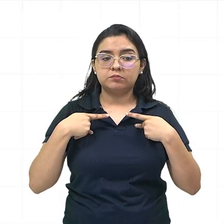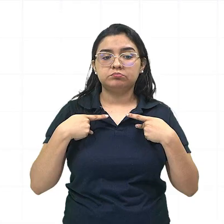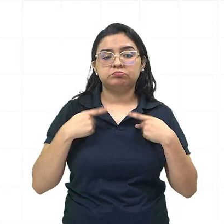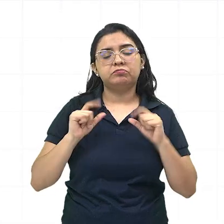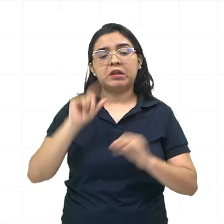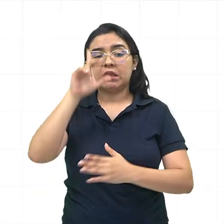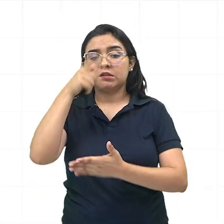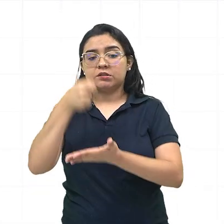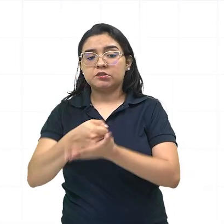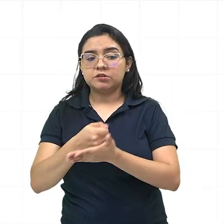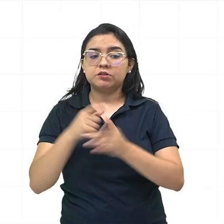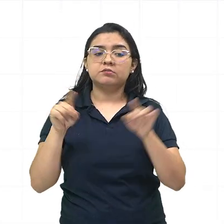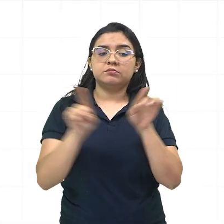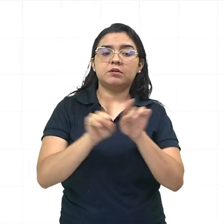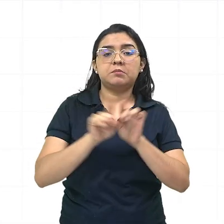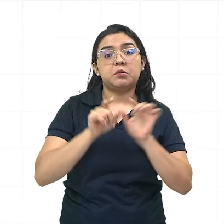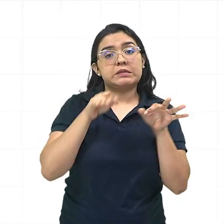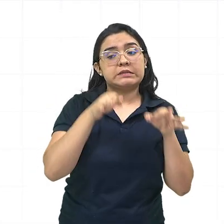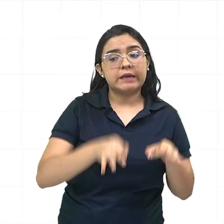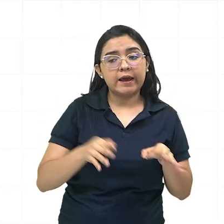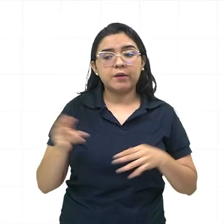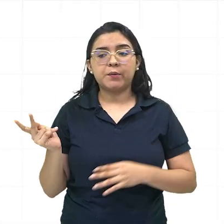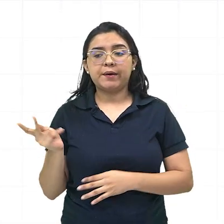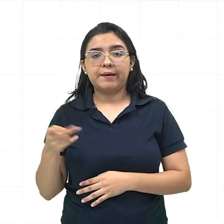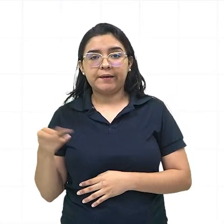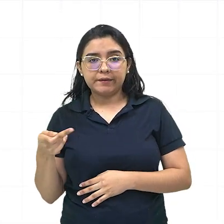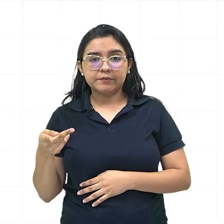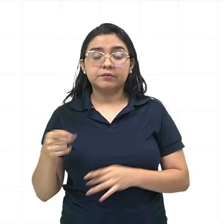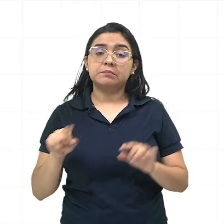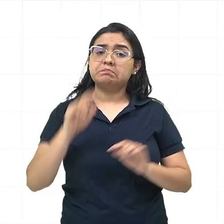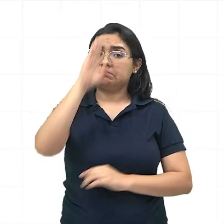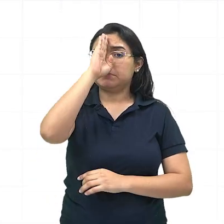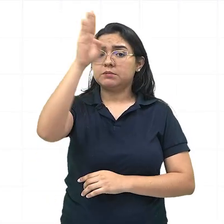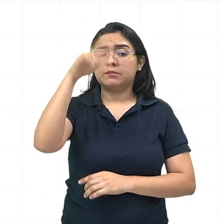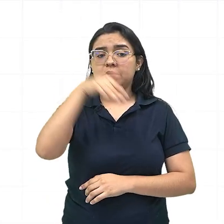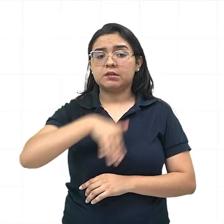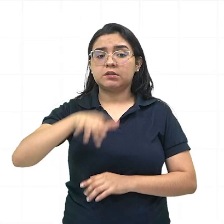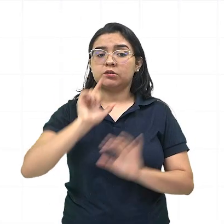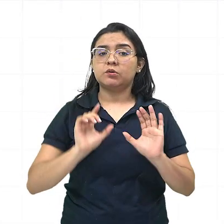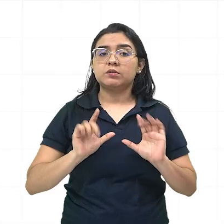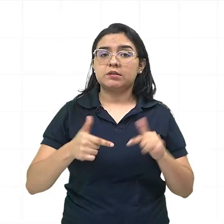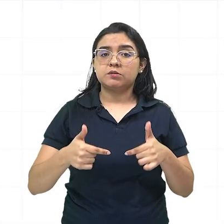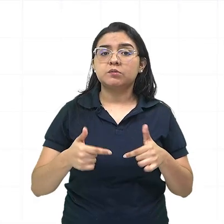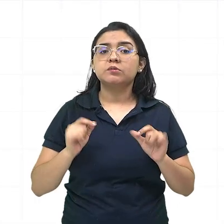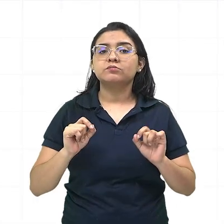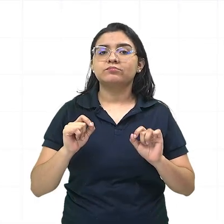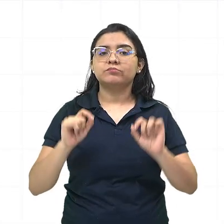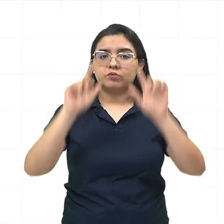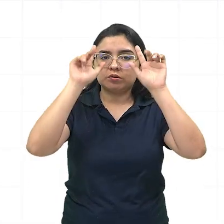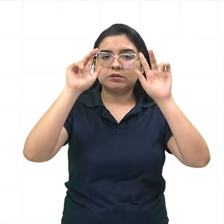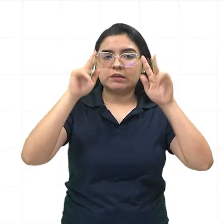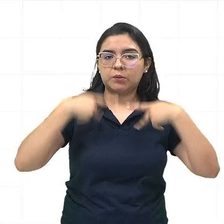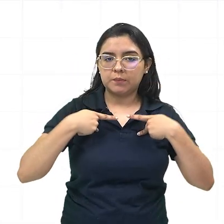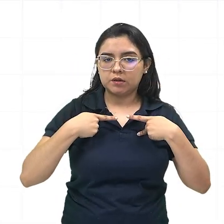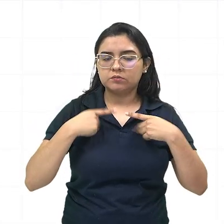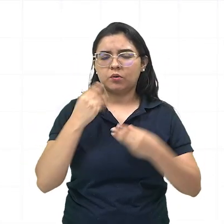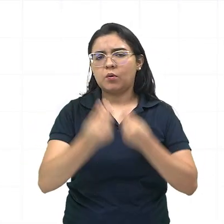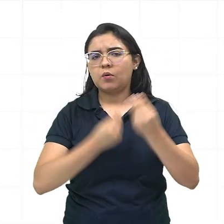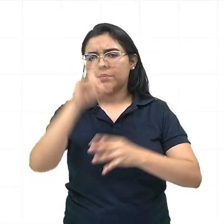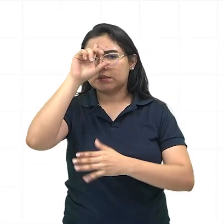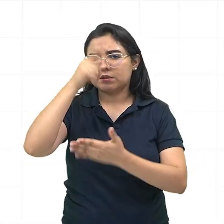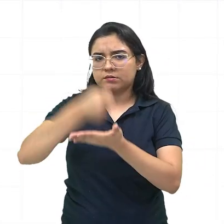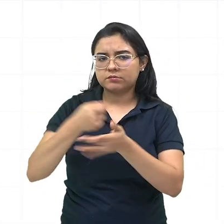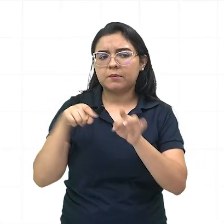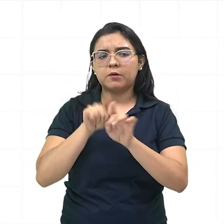vai definir o que é certo, o que é errado, principalmente no terreno das ações humanas e como essas